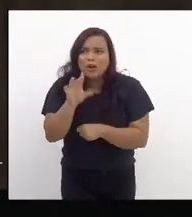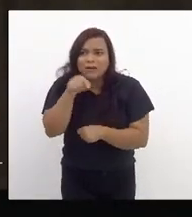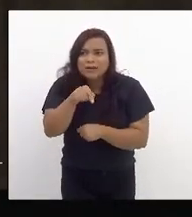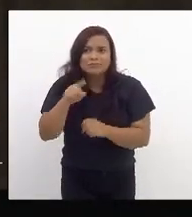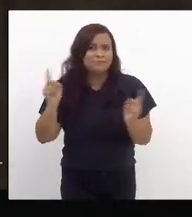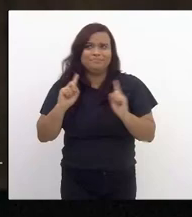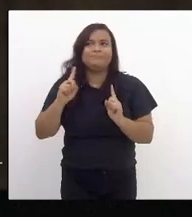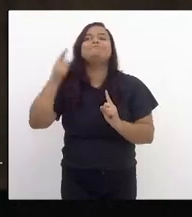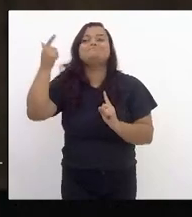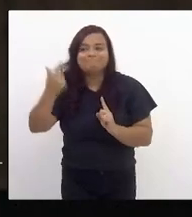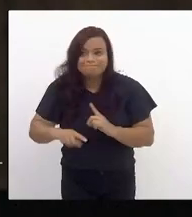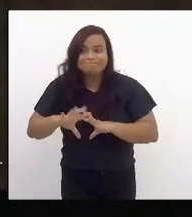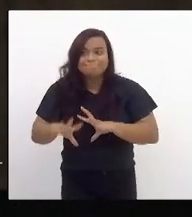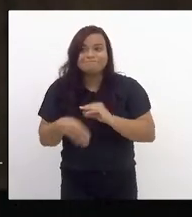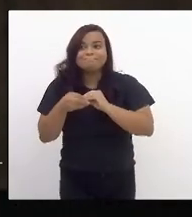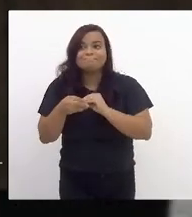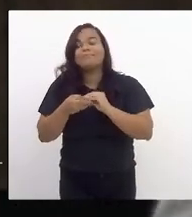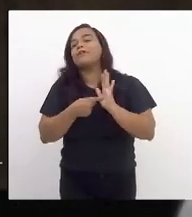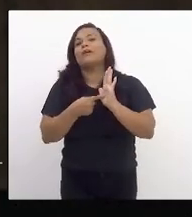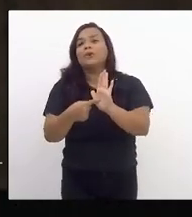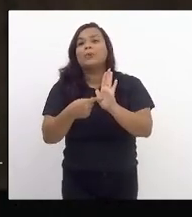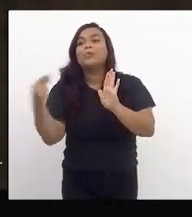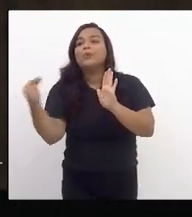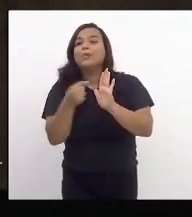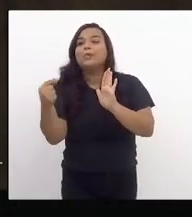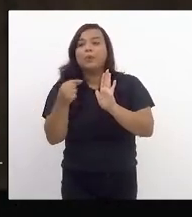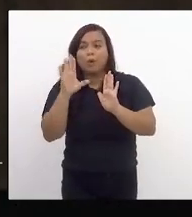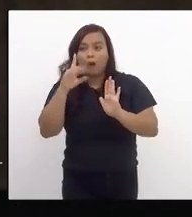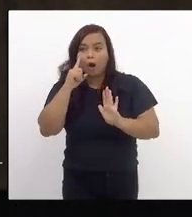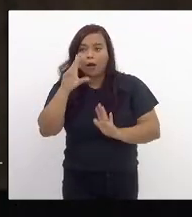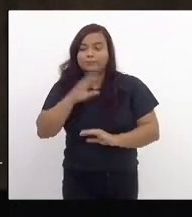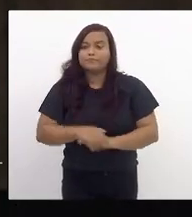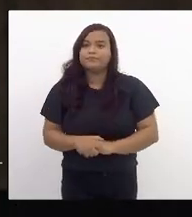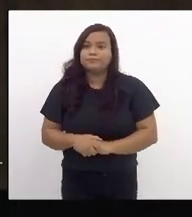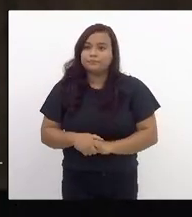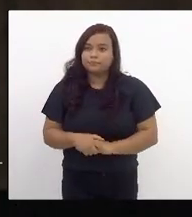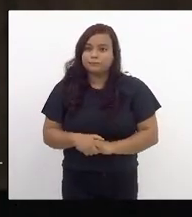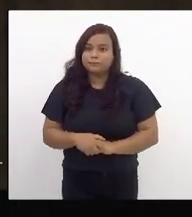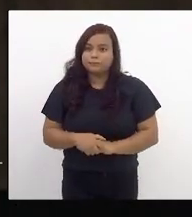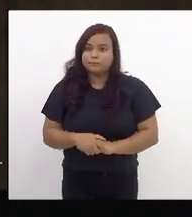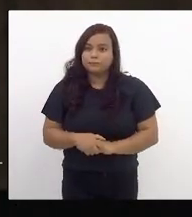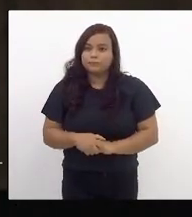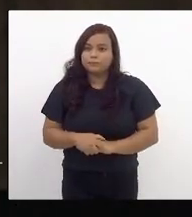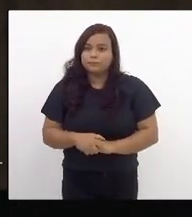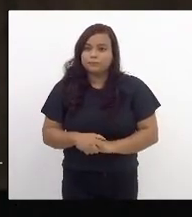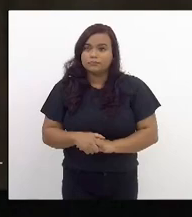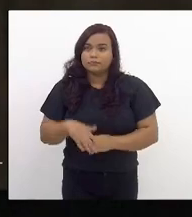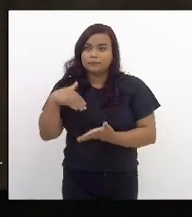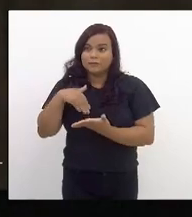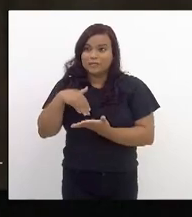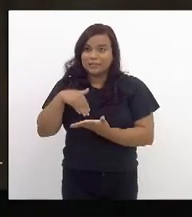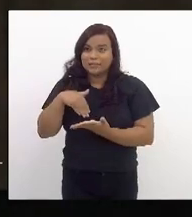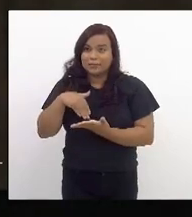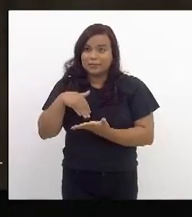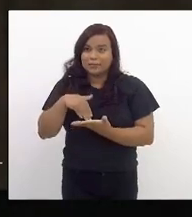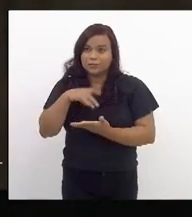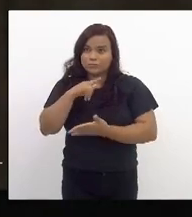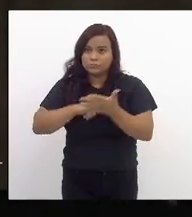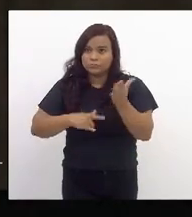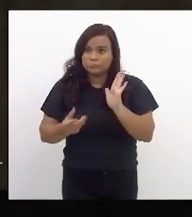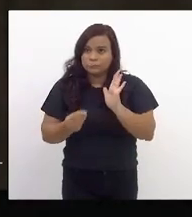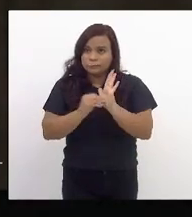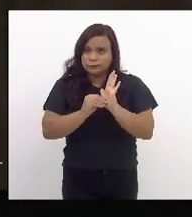senhores. Eles ainda dizem mais. Eles ainda dizem ao final desse